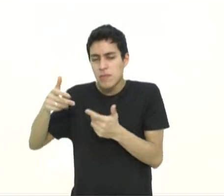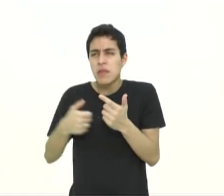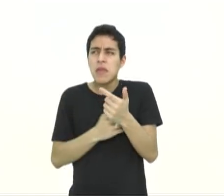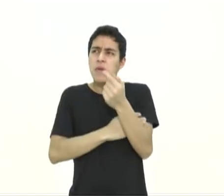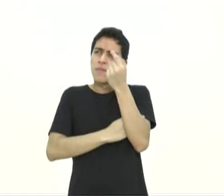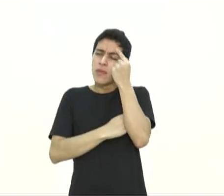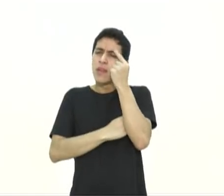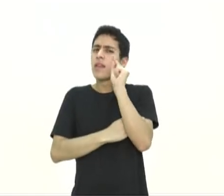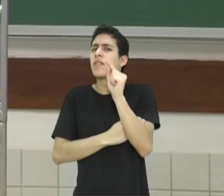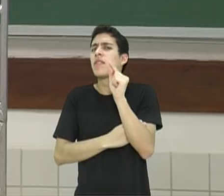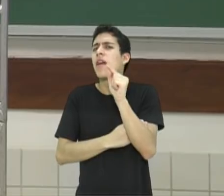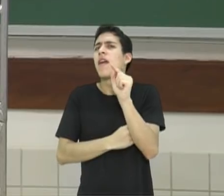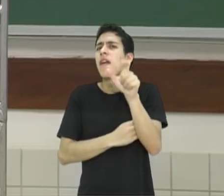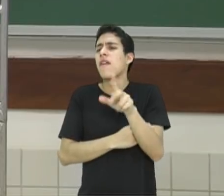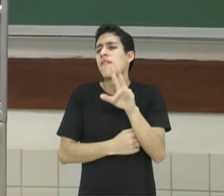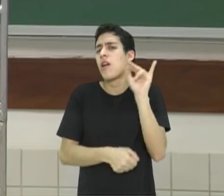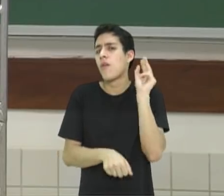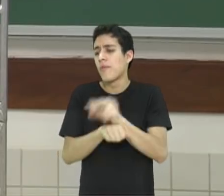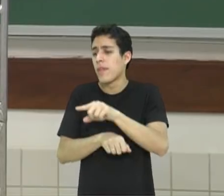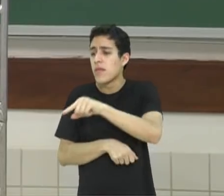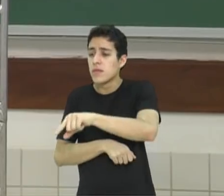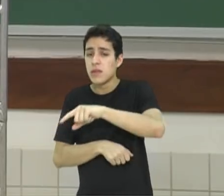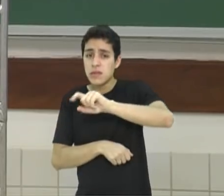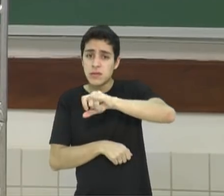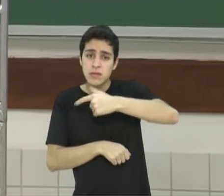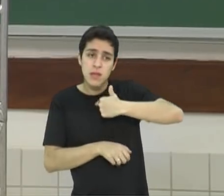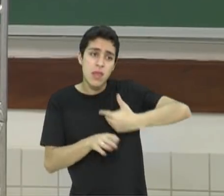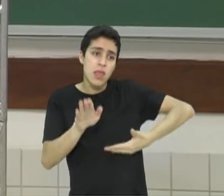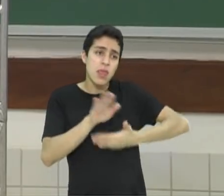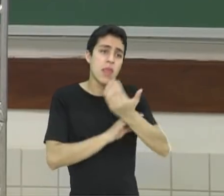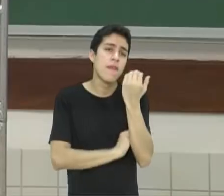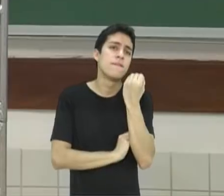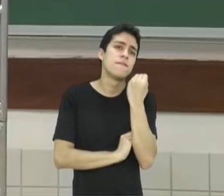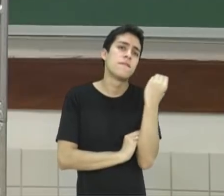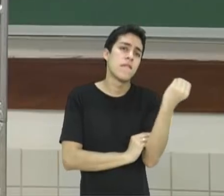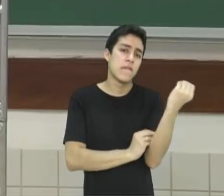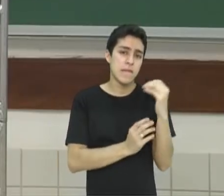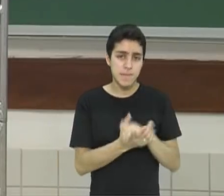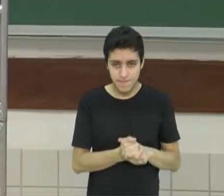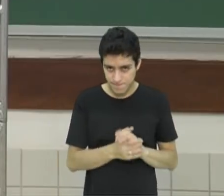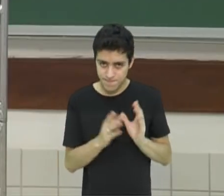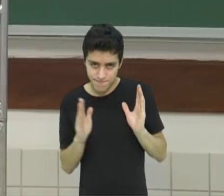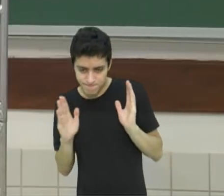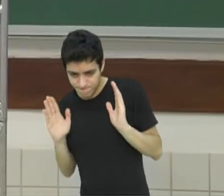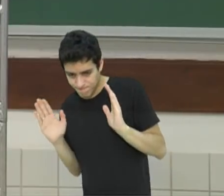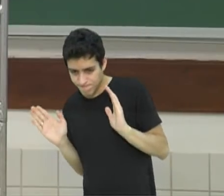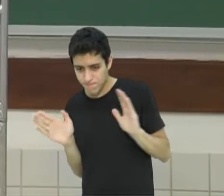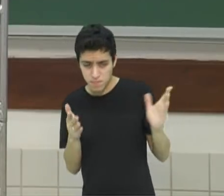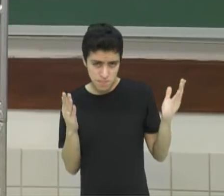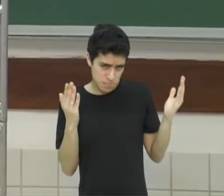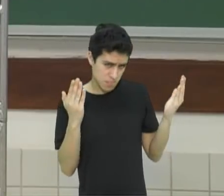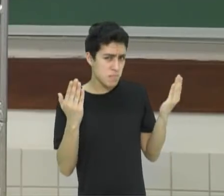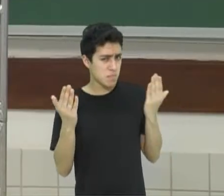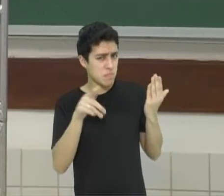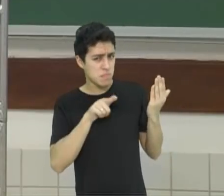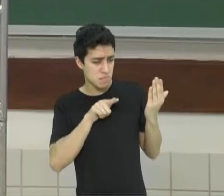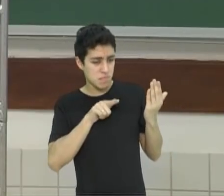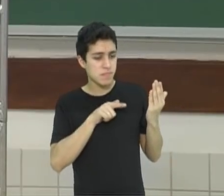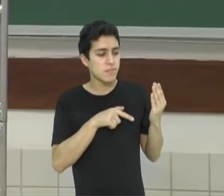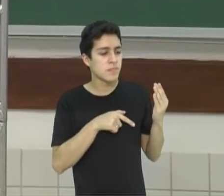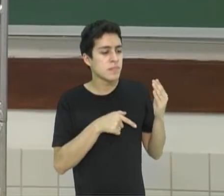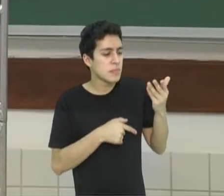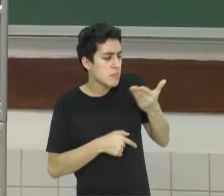estiver viajando. Aqui nós temos uma comparação. Ele compara as amizades com plantas. Ele